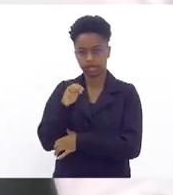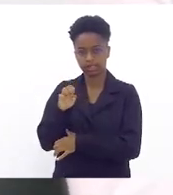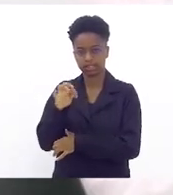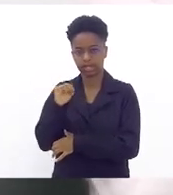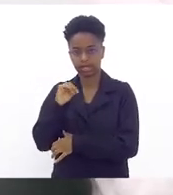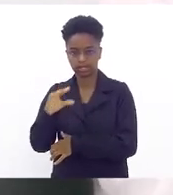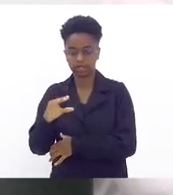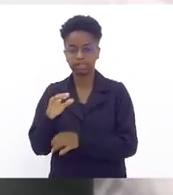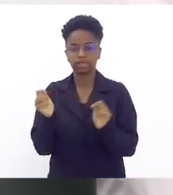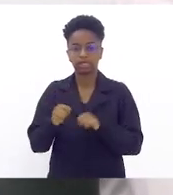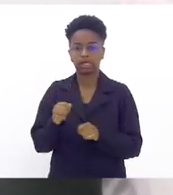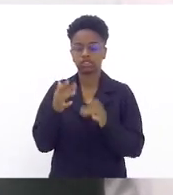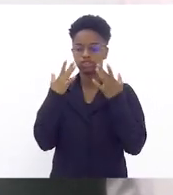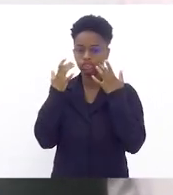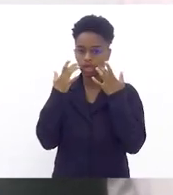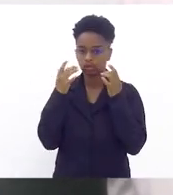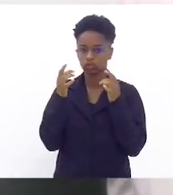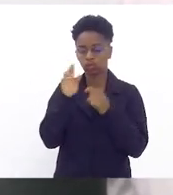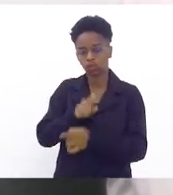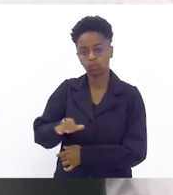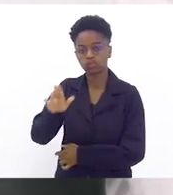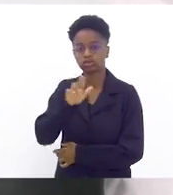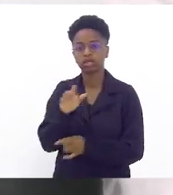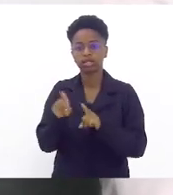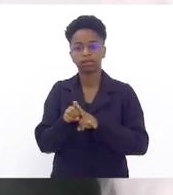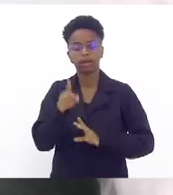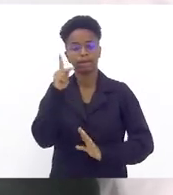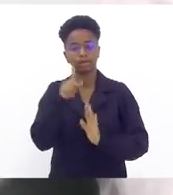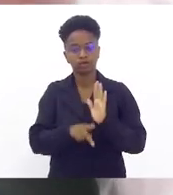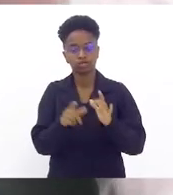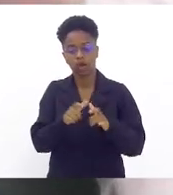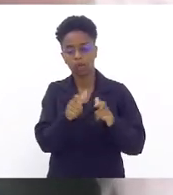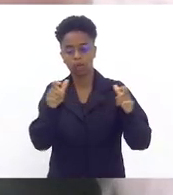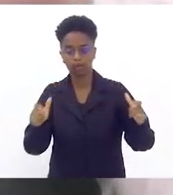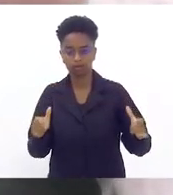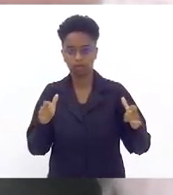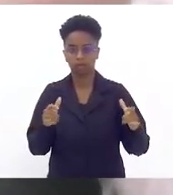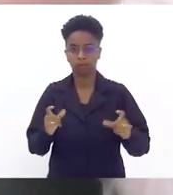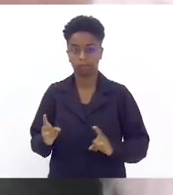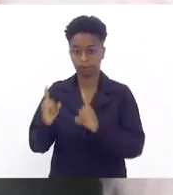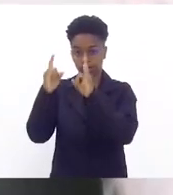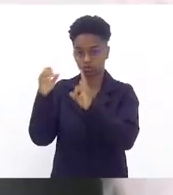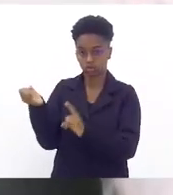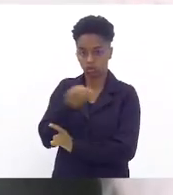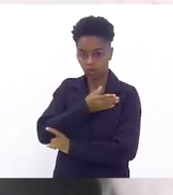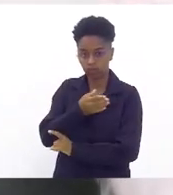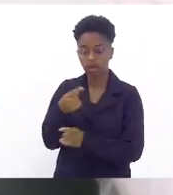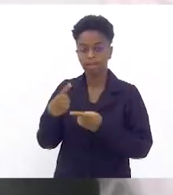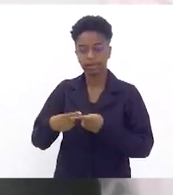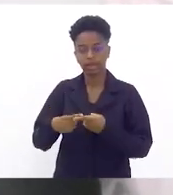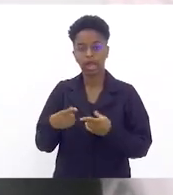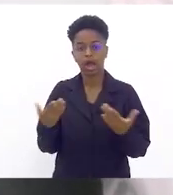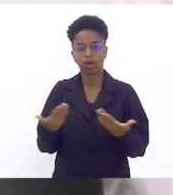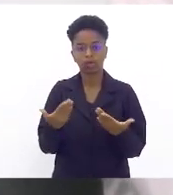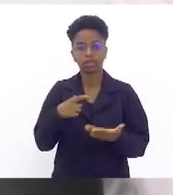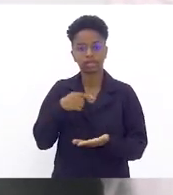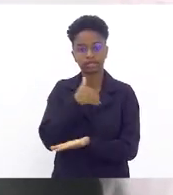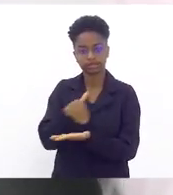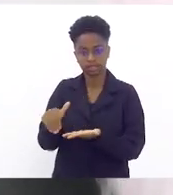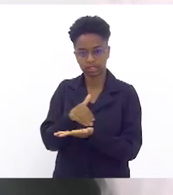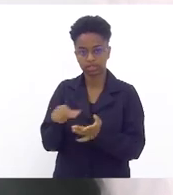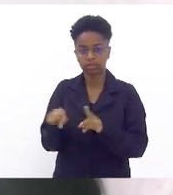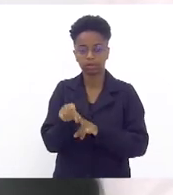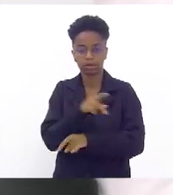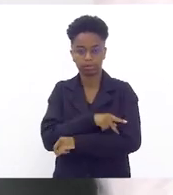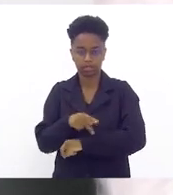atuais teatros estejam condições ideais de uso assim como o projeto de ampliação do prédio novo né que a gente chama onde atualmente funciona a secretaria e